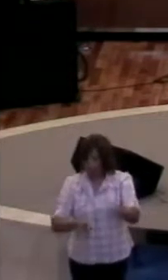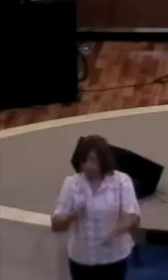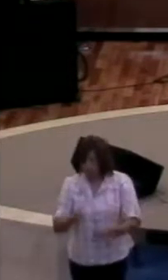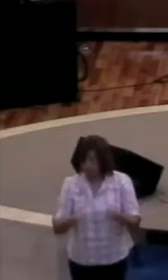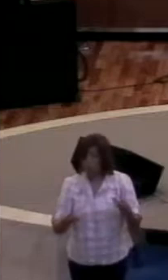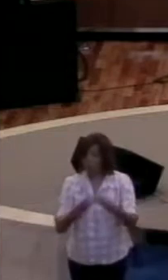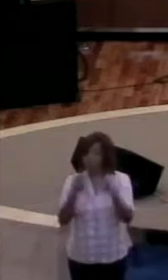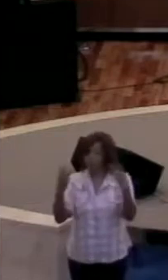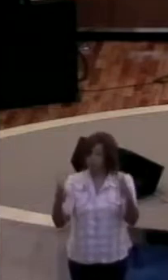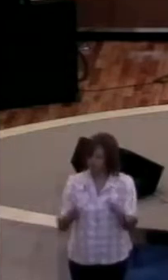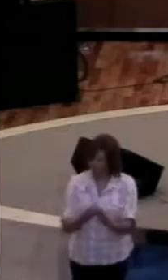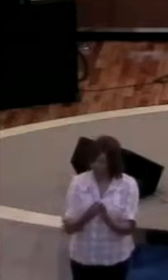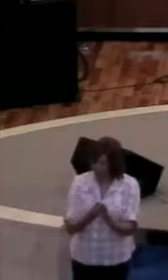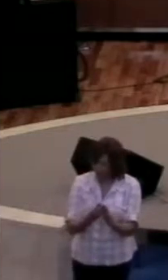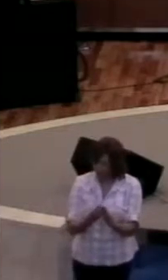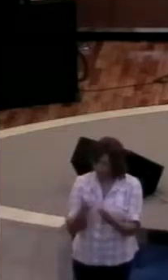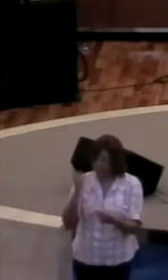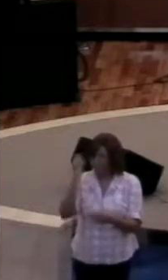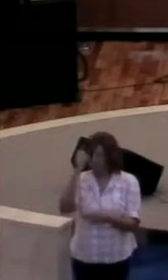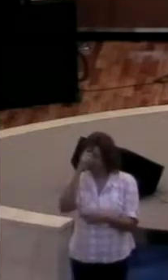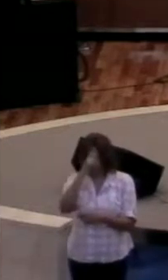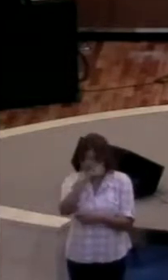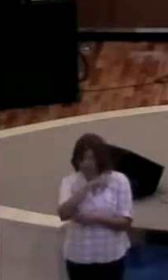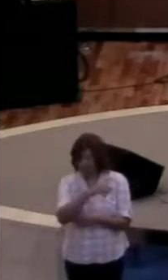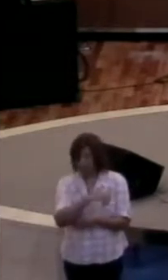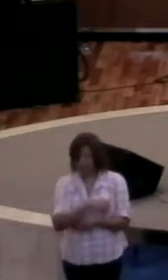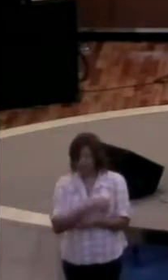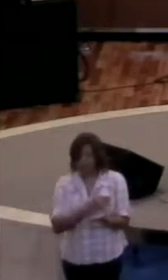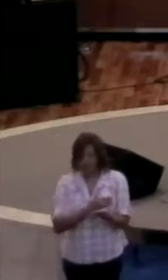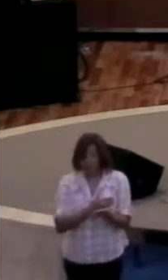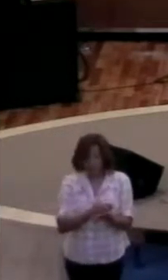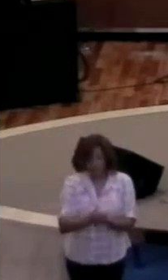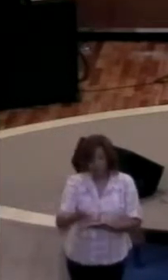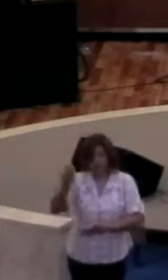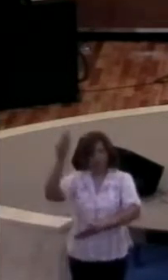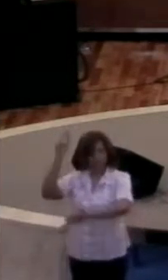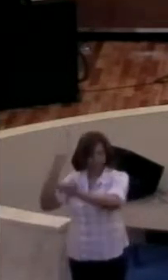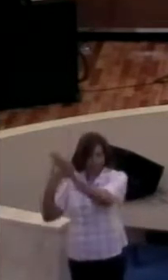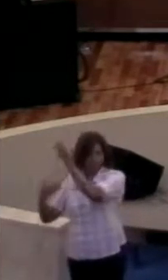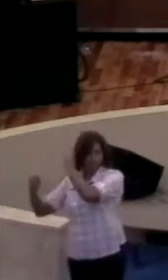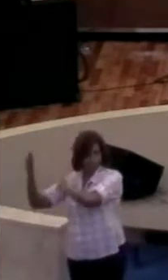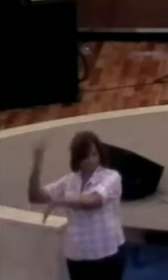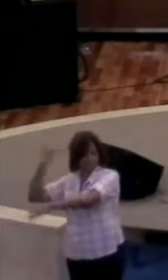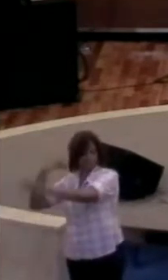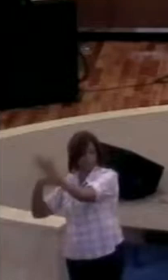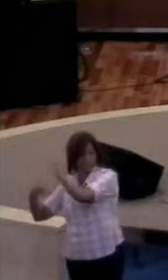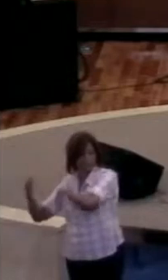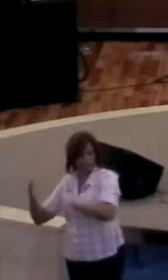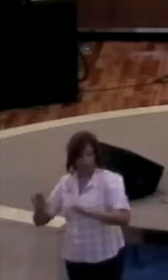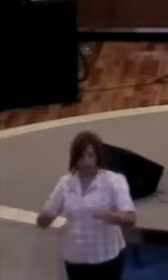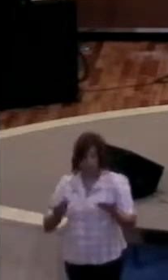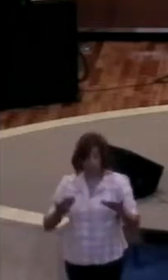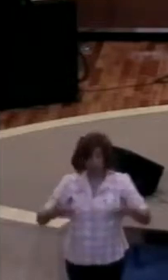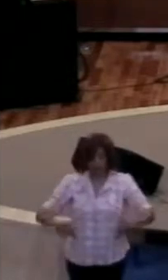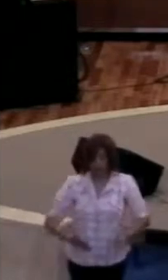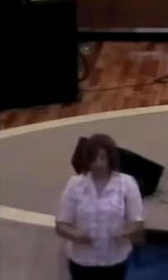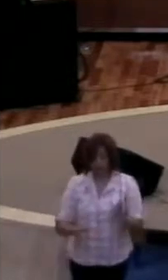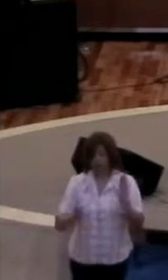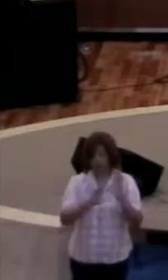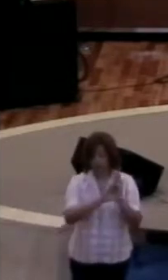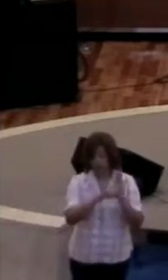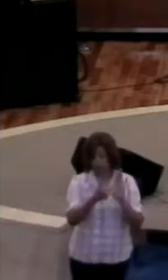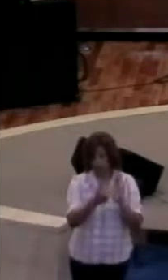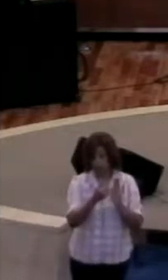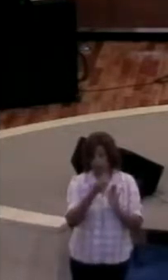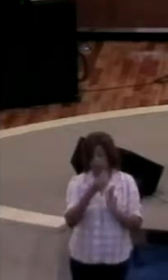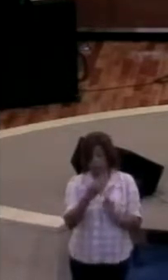algumas, e uma delas foi que ele começou pela genealogia de Cristo. Ele divide a genealogia de Jesus, lá no capítulo 1, em